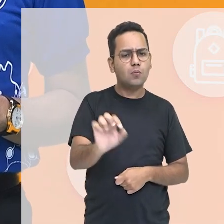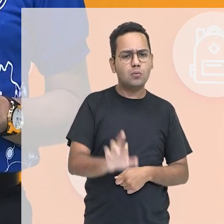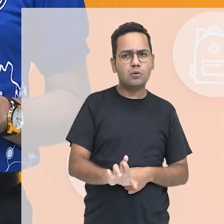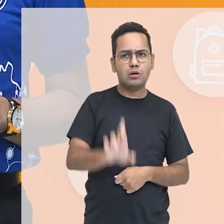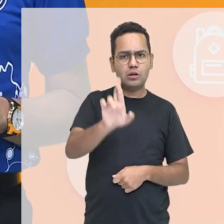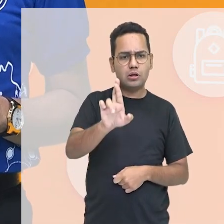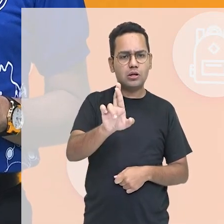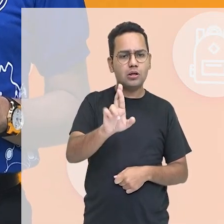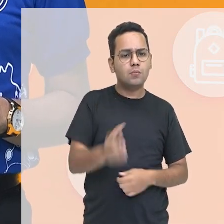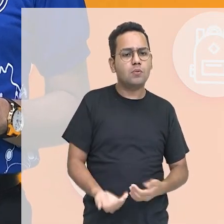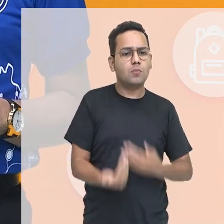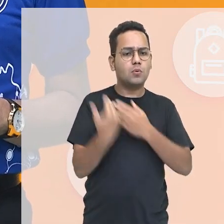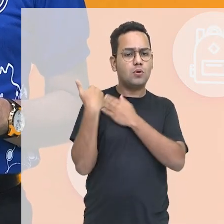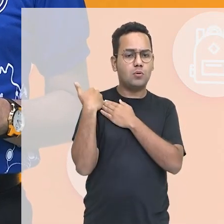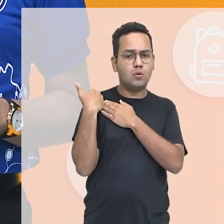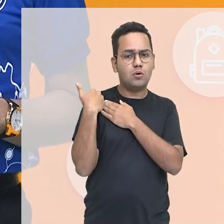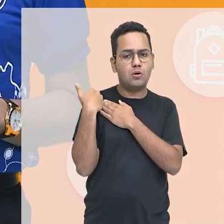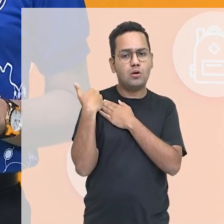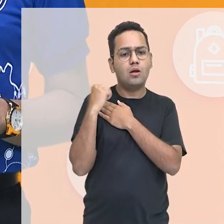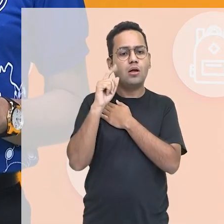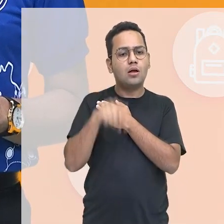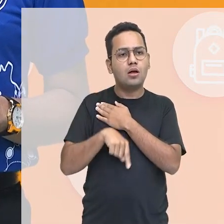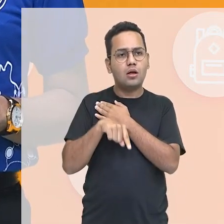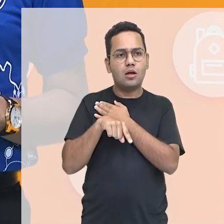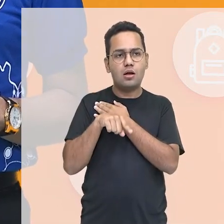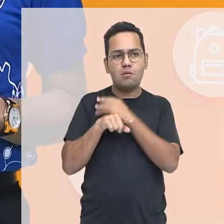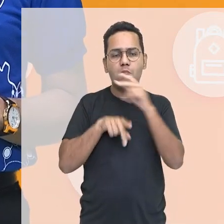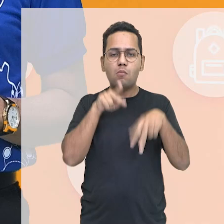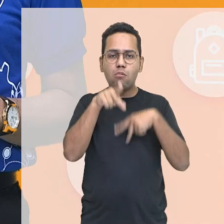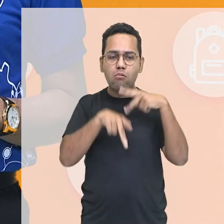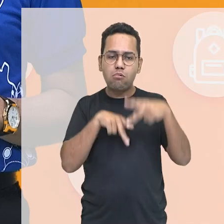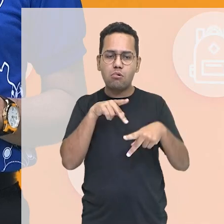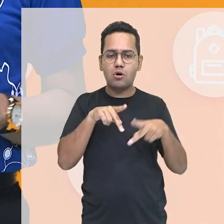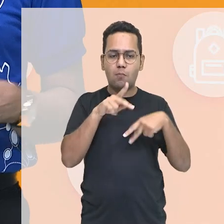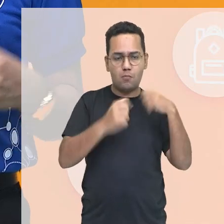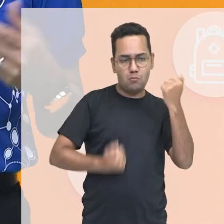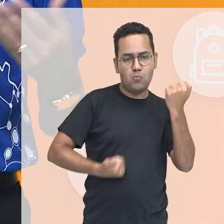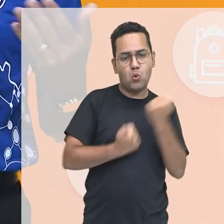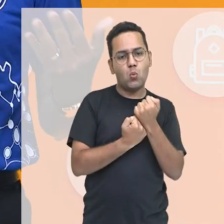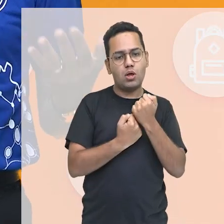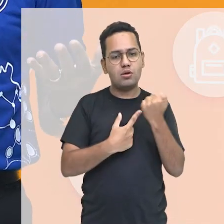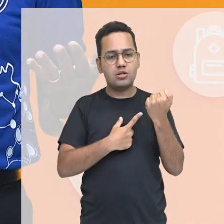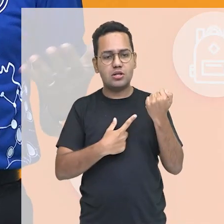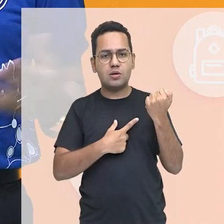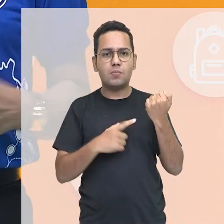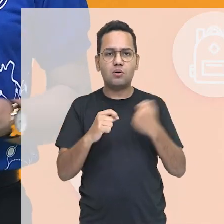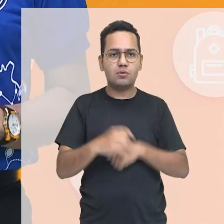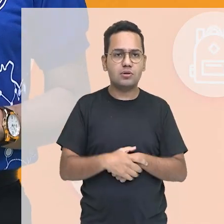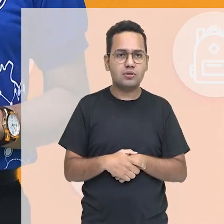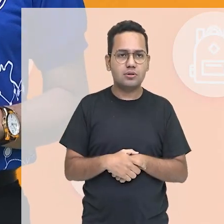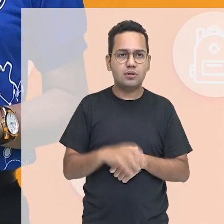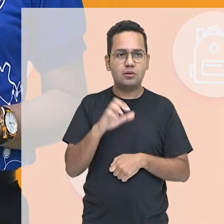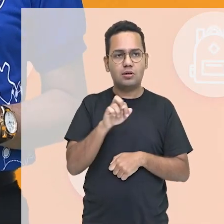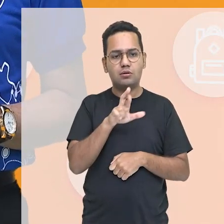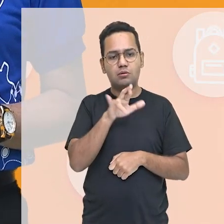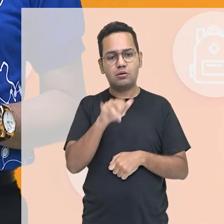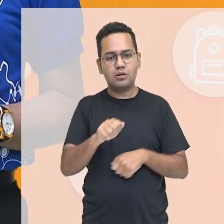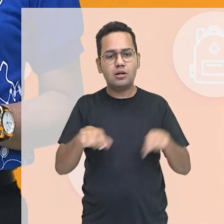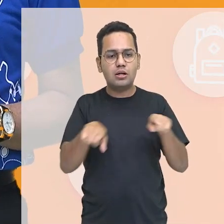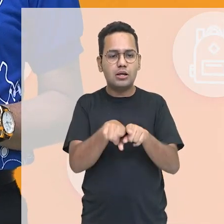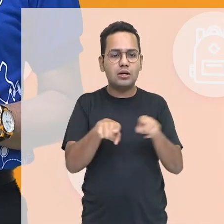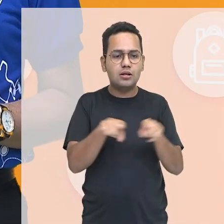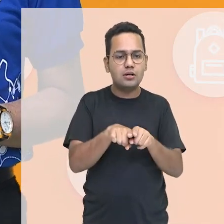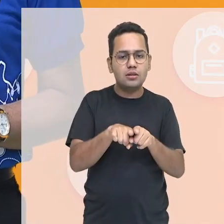desempenhado pelo político populista sustentava-se tanto no seu carisma quanto na rede